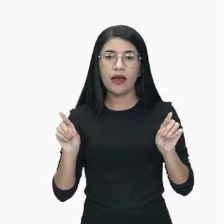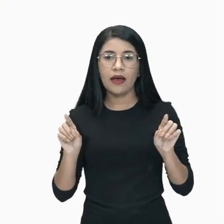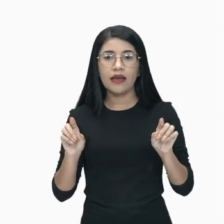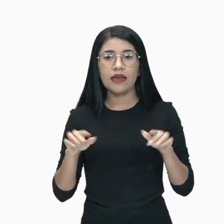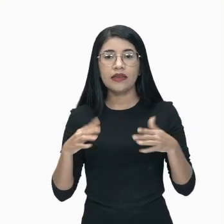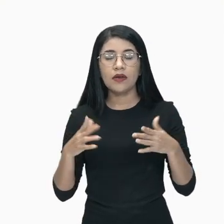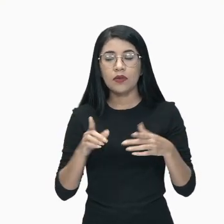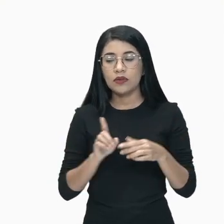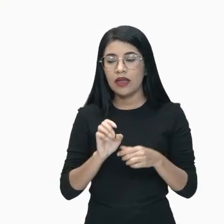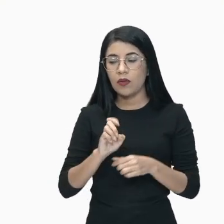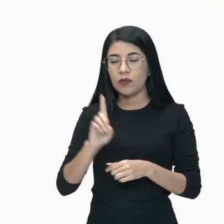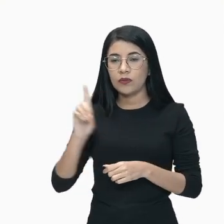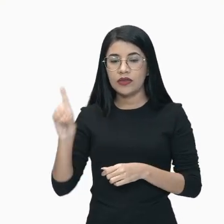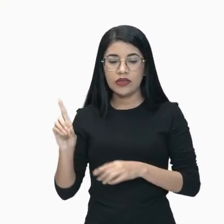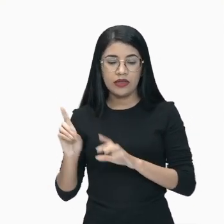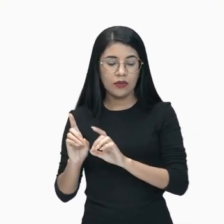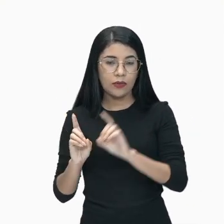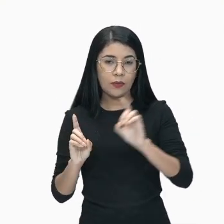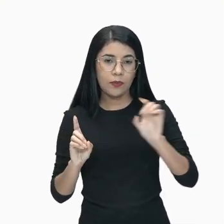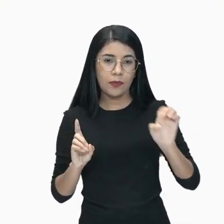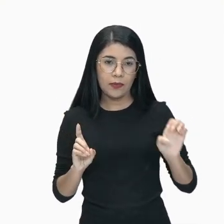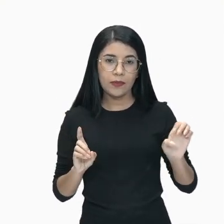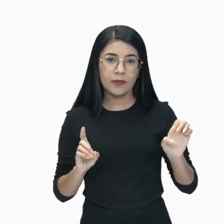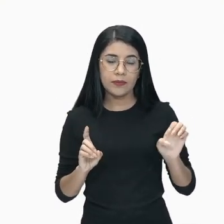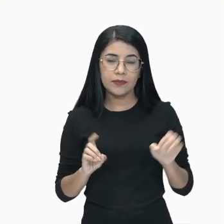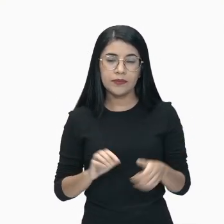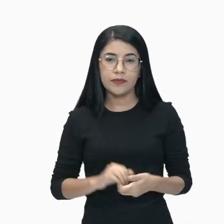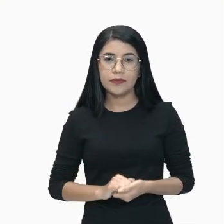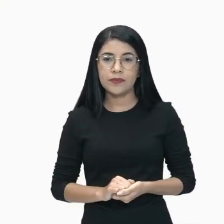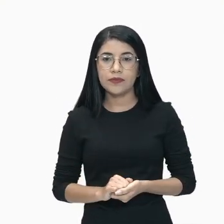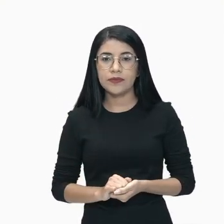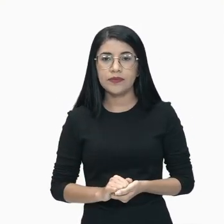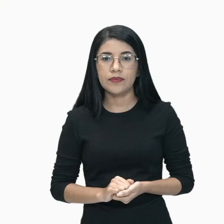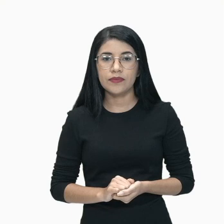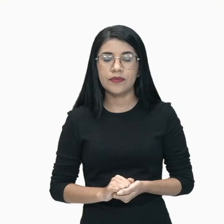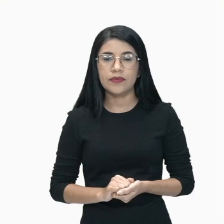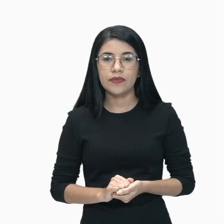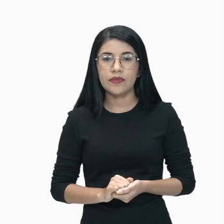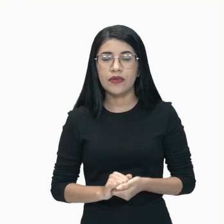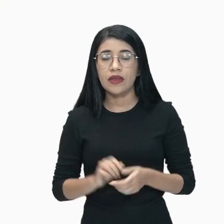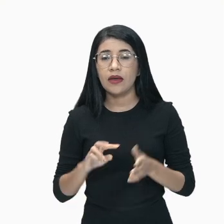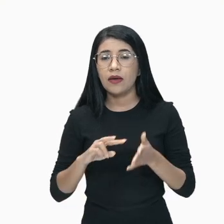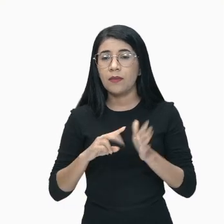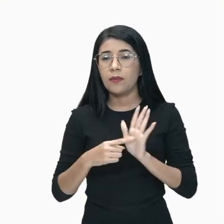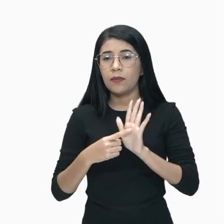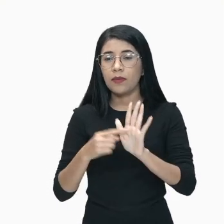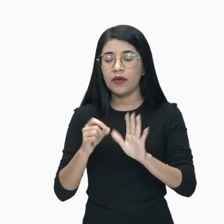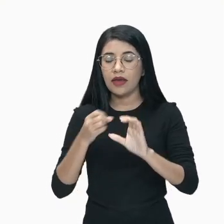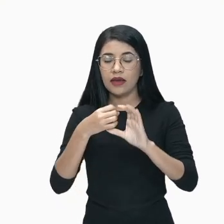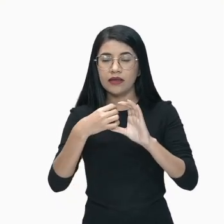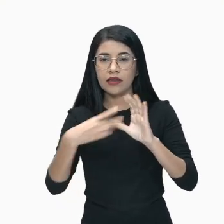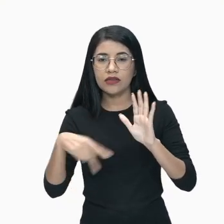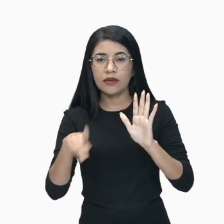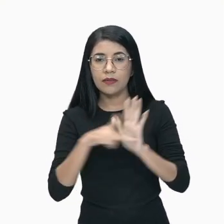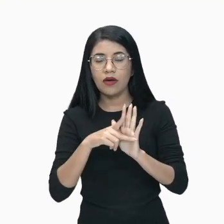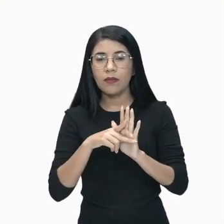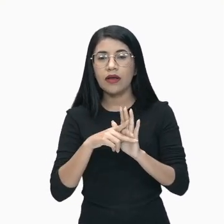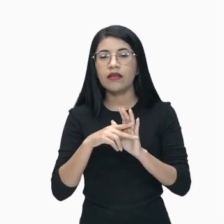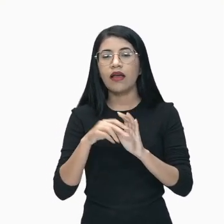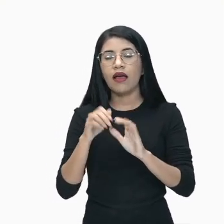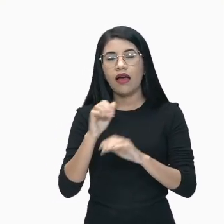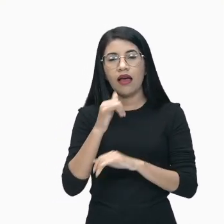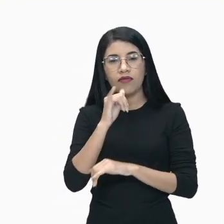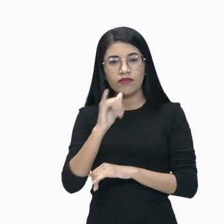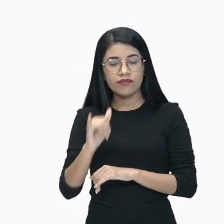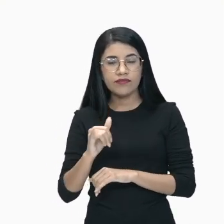está apontando para a direita, a outra aponta para a esquerda, mostrando que as características da força elétrica são sempre